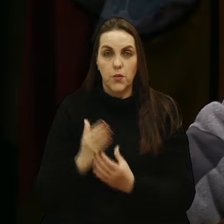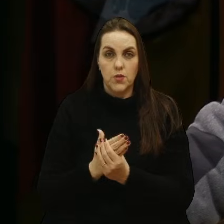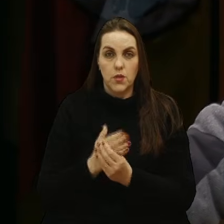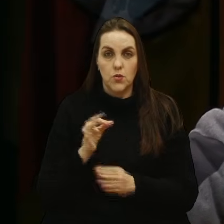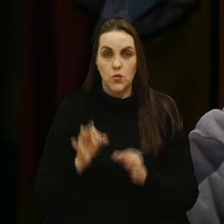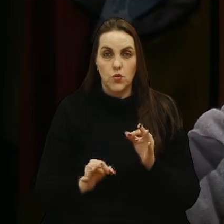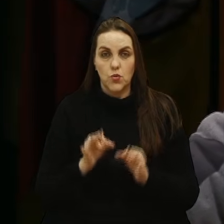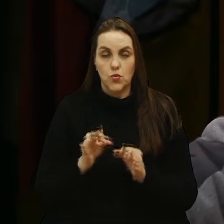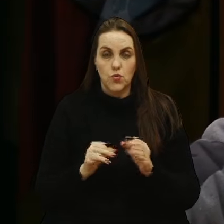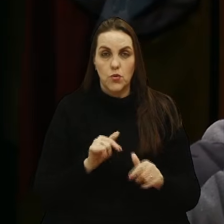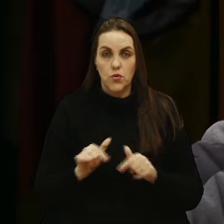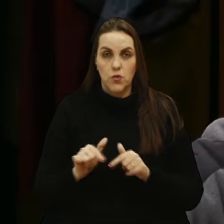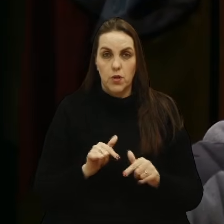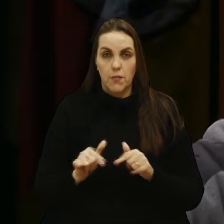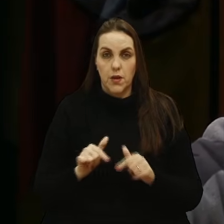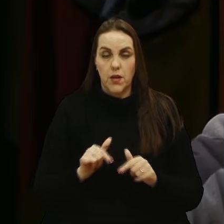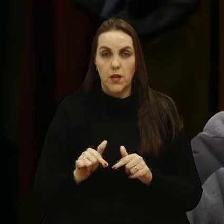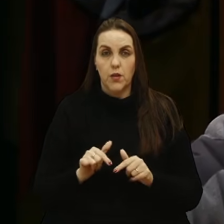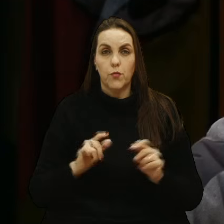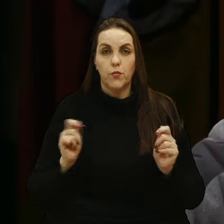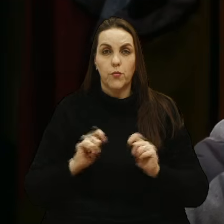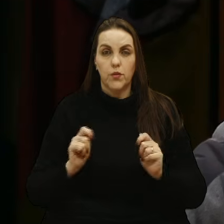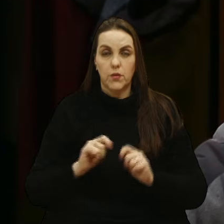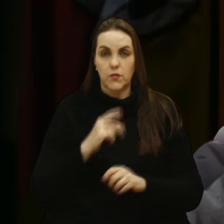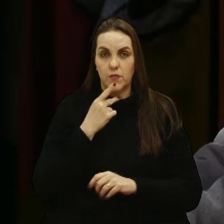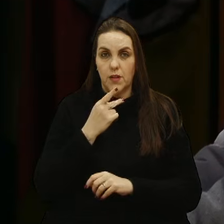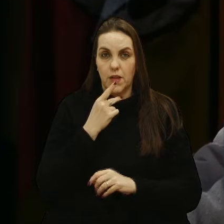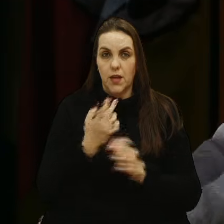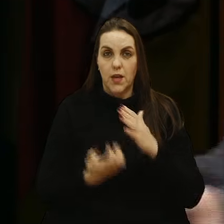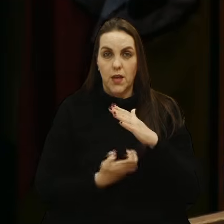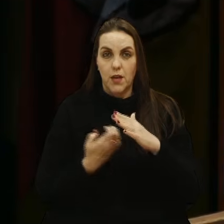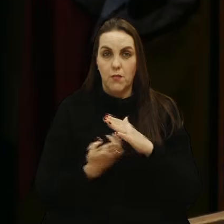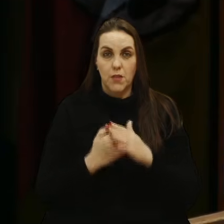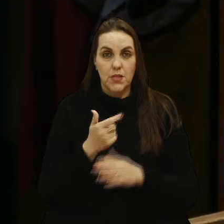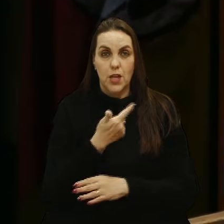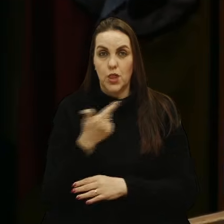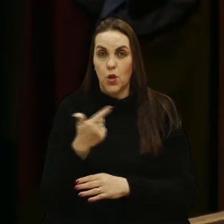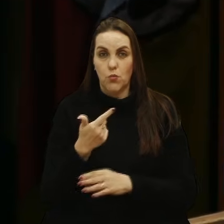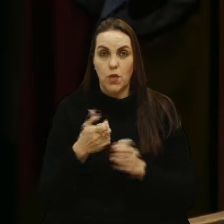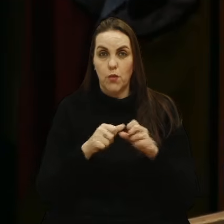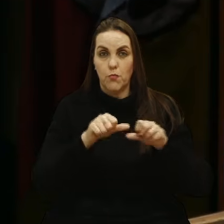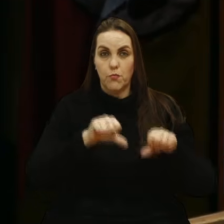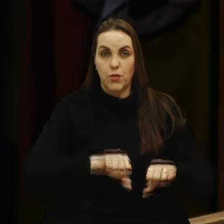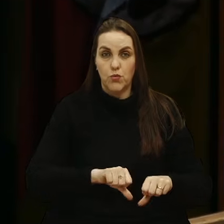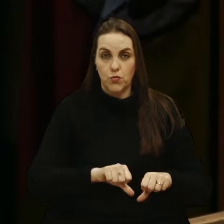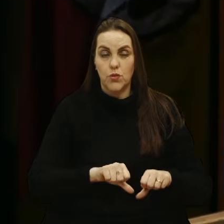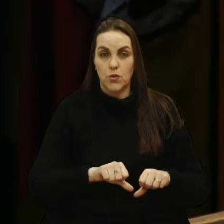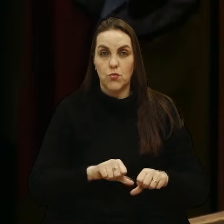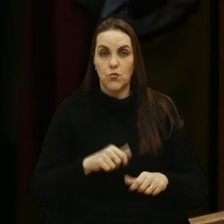e trabalhistas, é possível afirmar que a empresa não tem prejuízo operacional?